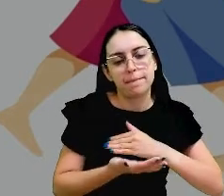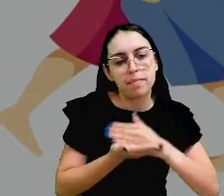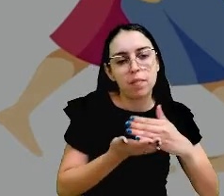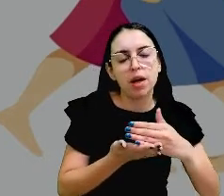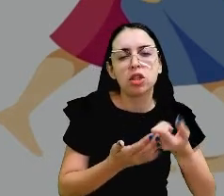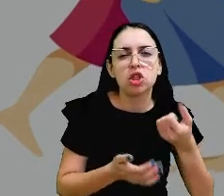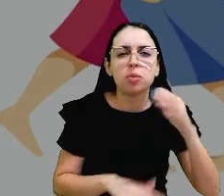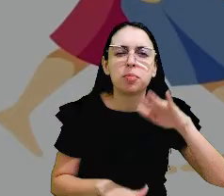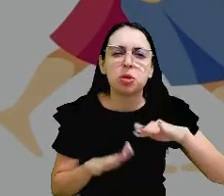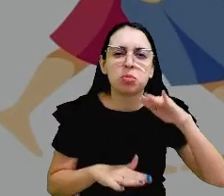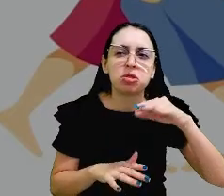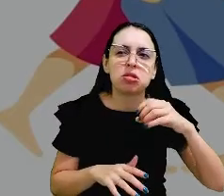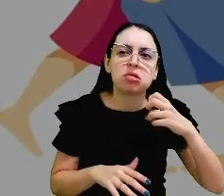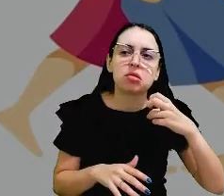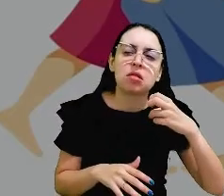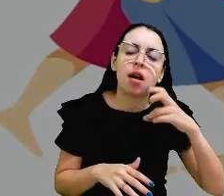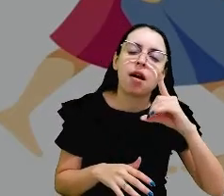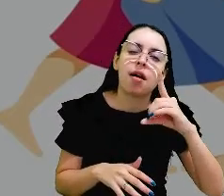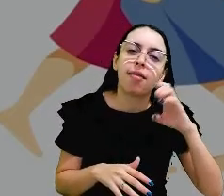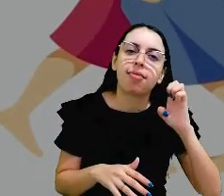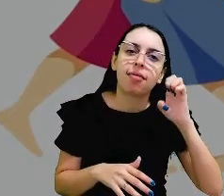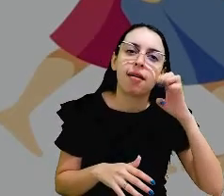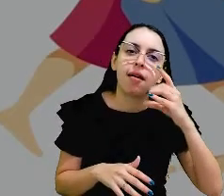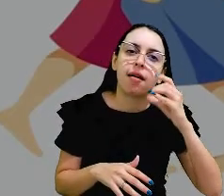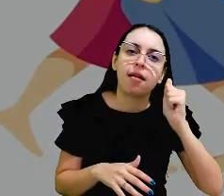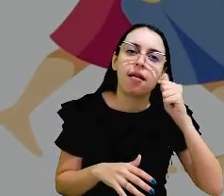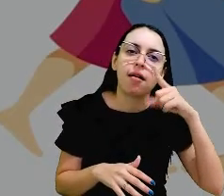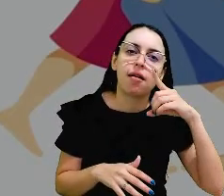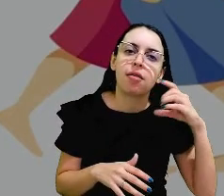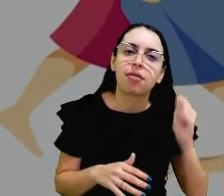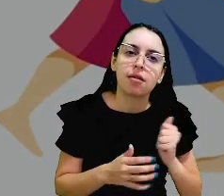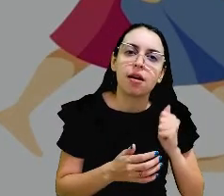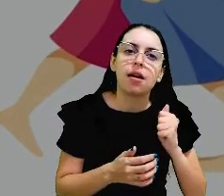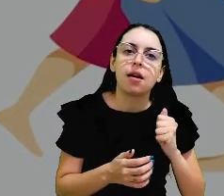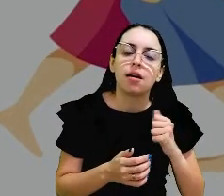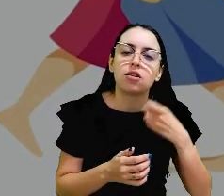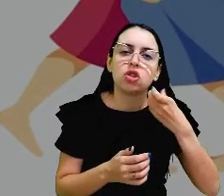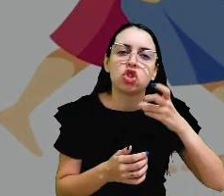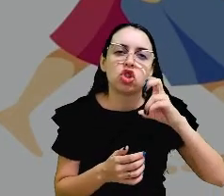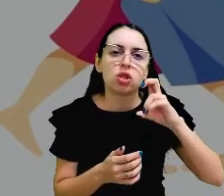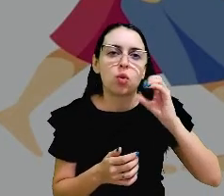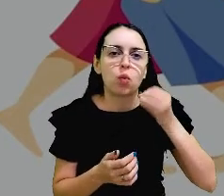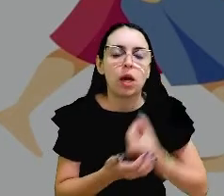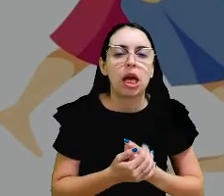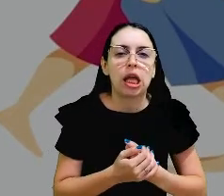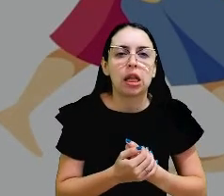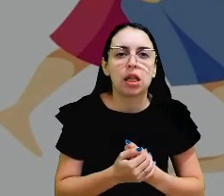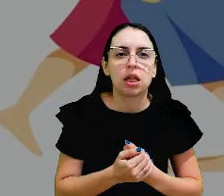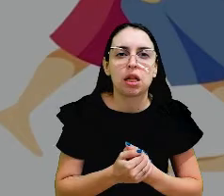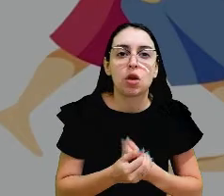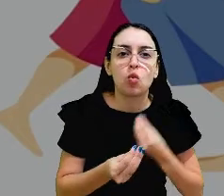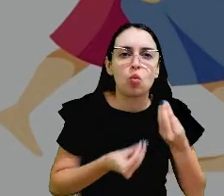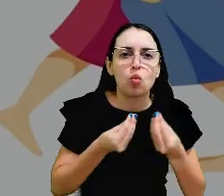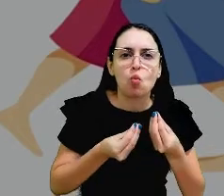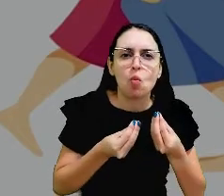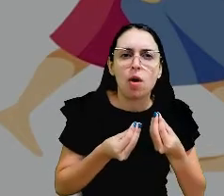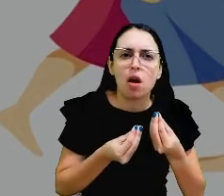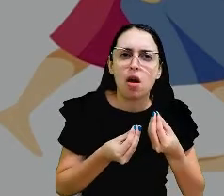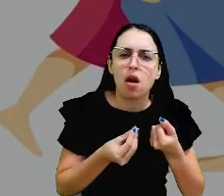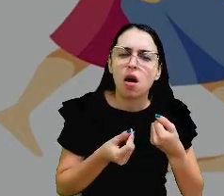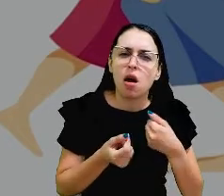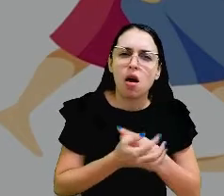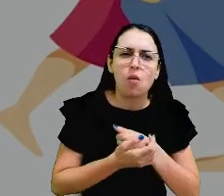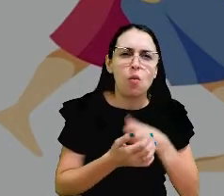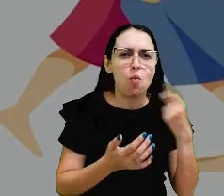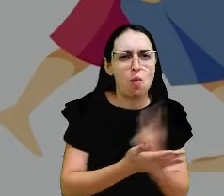de 50, começaram-se a questionar a crueldade no tratamento às gestantes, né? Já